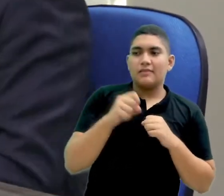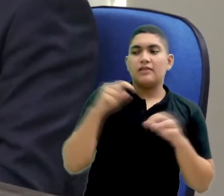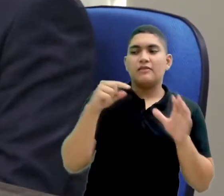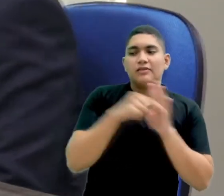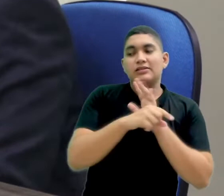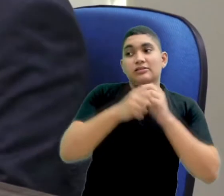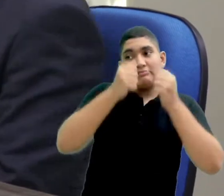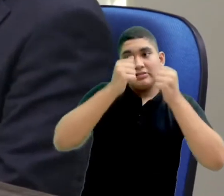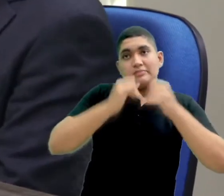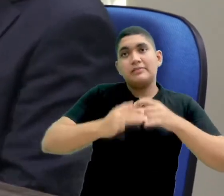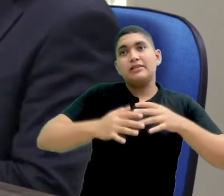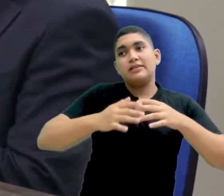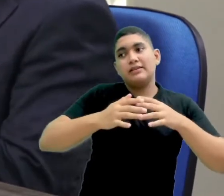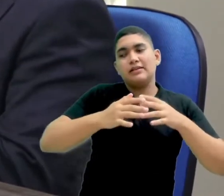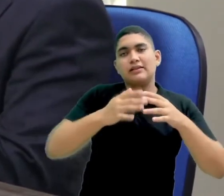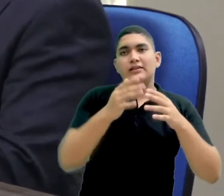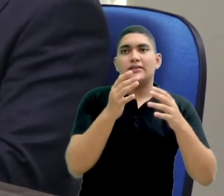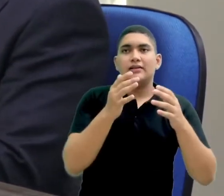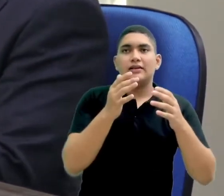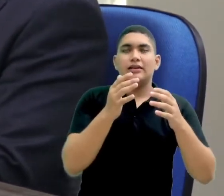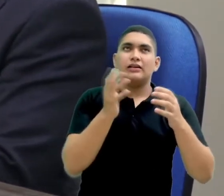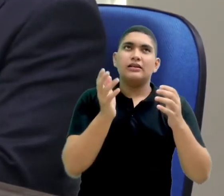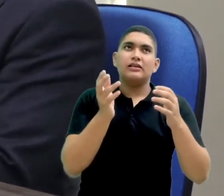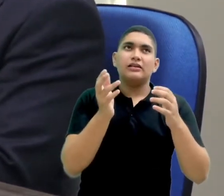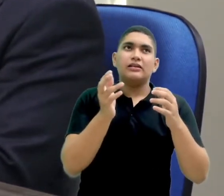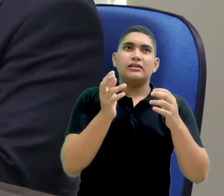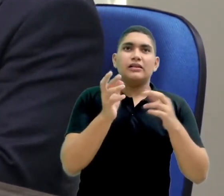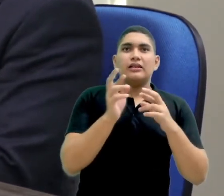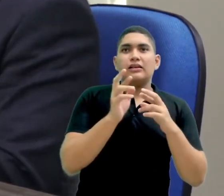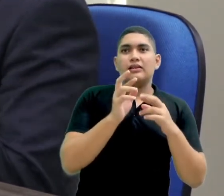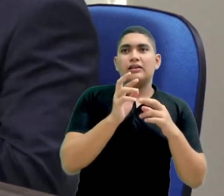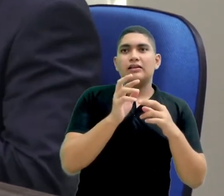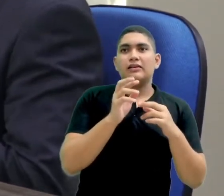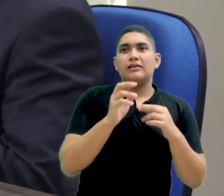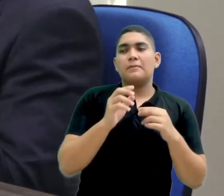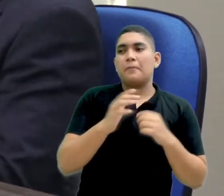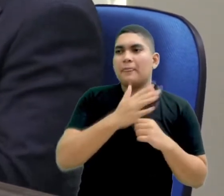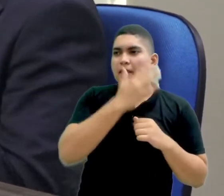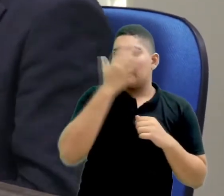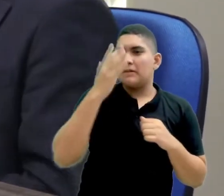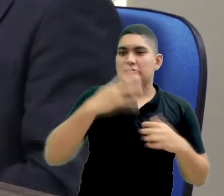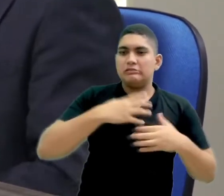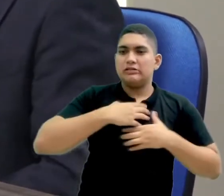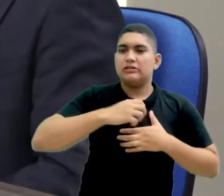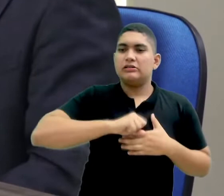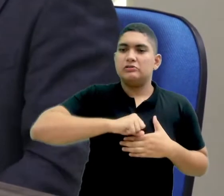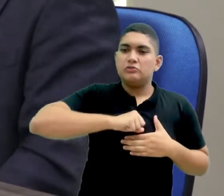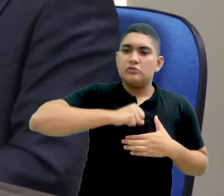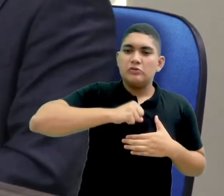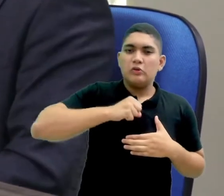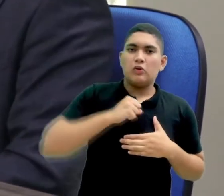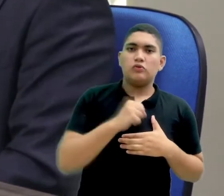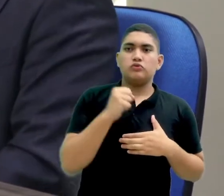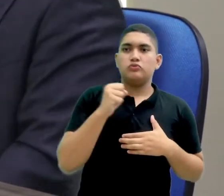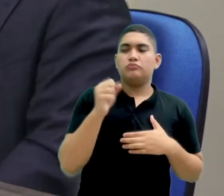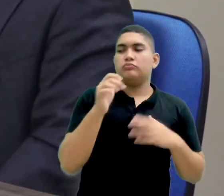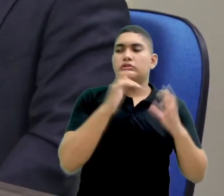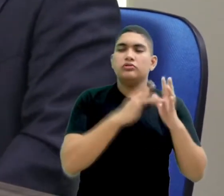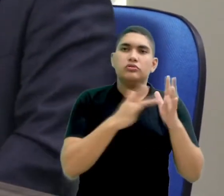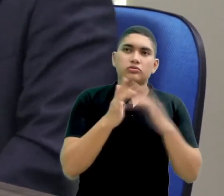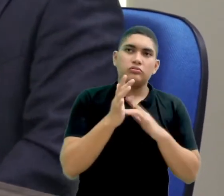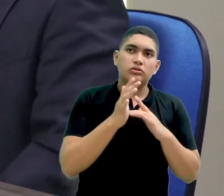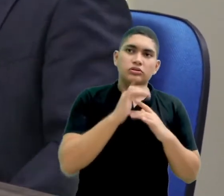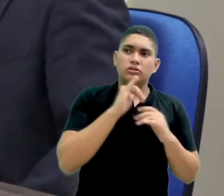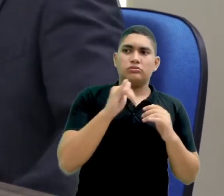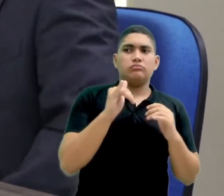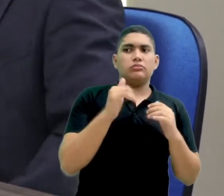deixa bem claro que, com relação ao irmão que está odioso, né, Jesus fala que o irmão ele não pode